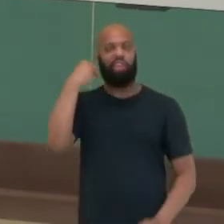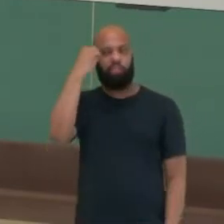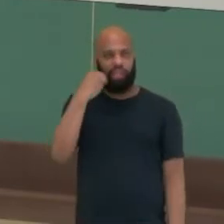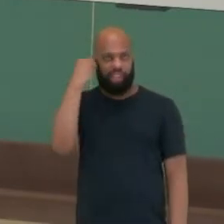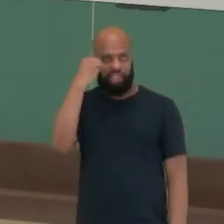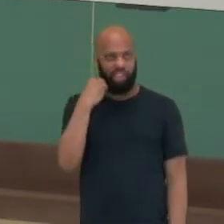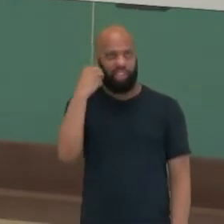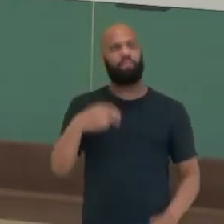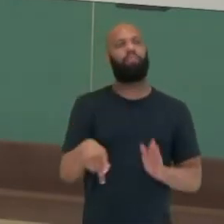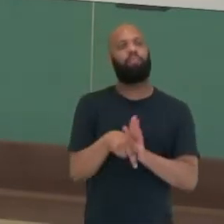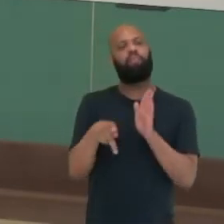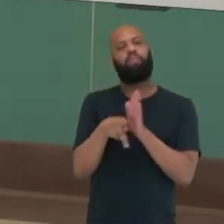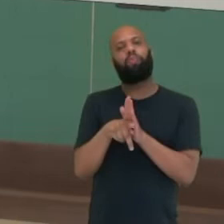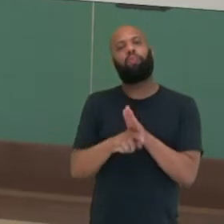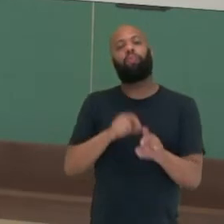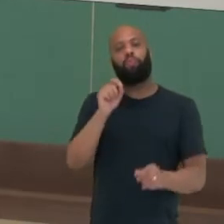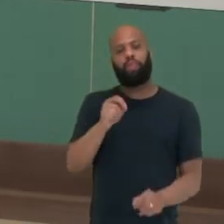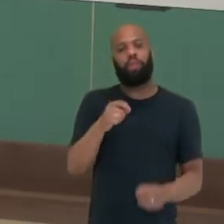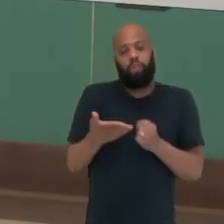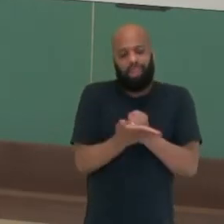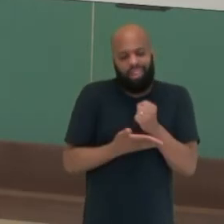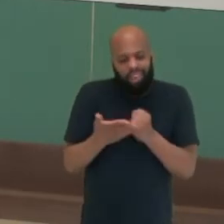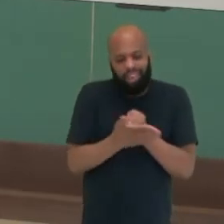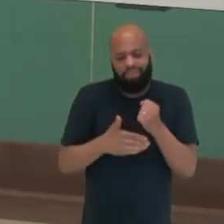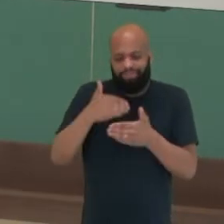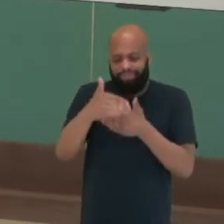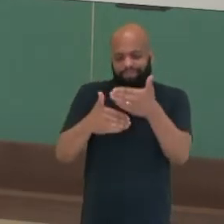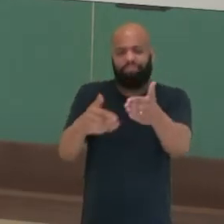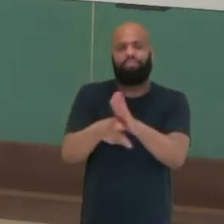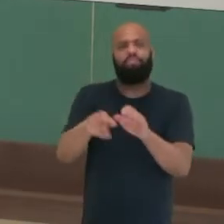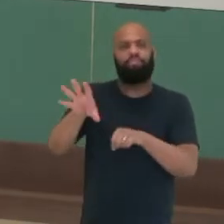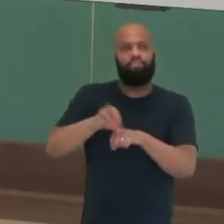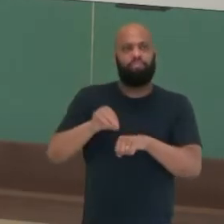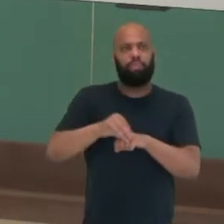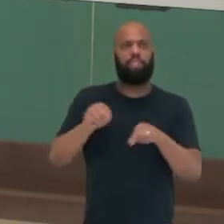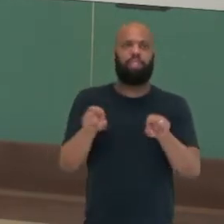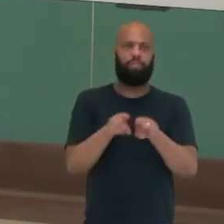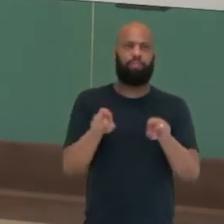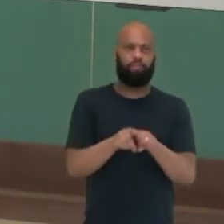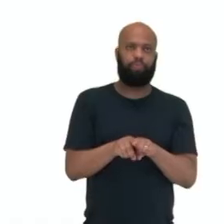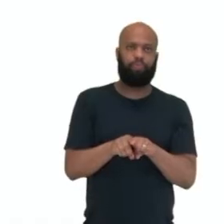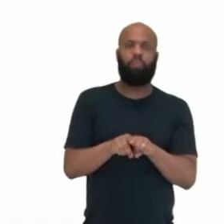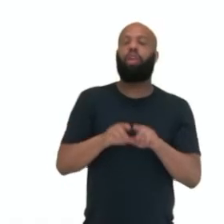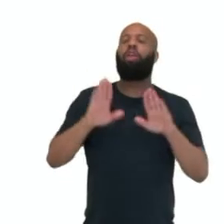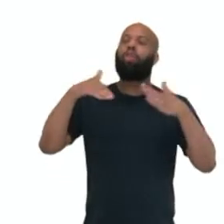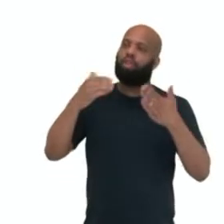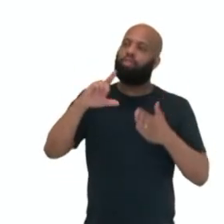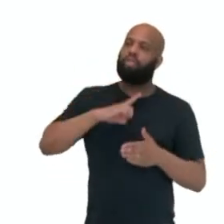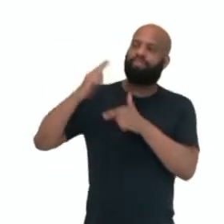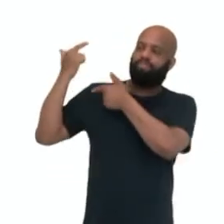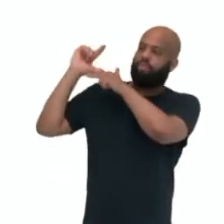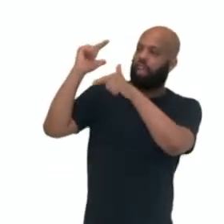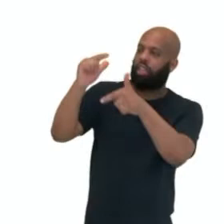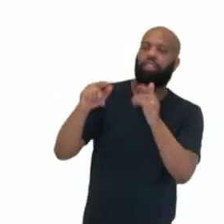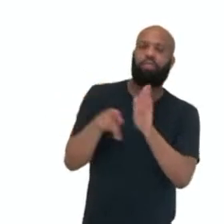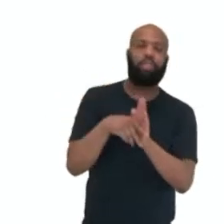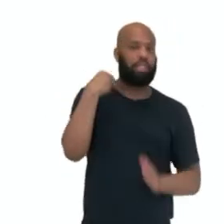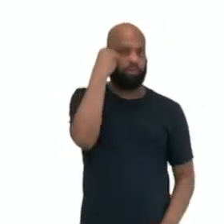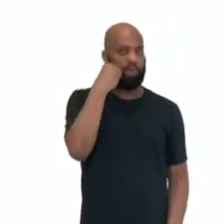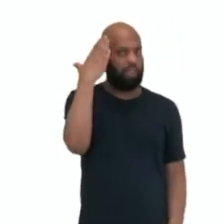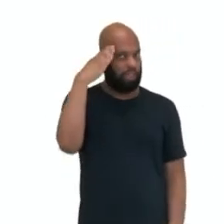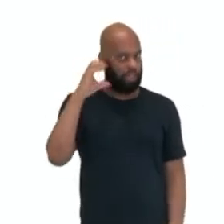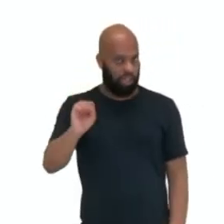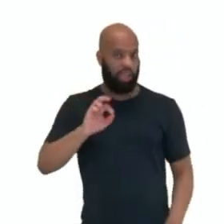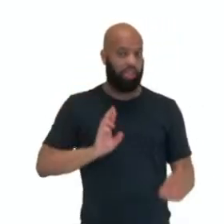como essencial nesse processo do conhecimento. Seguindo uma tradição empirista que remonta a